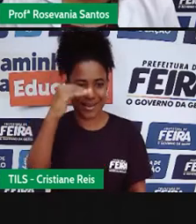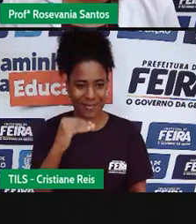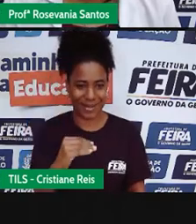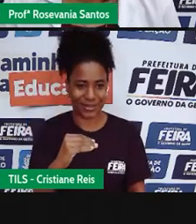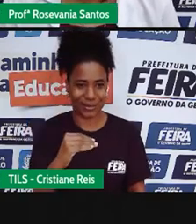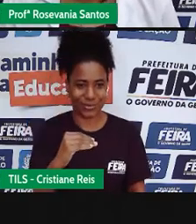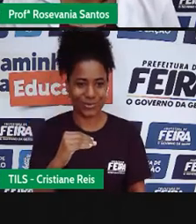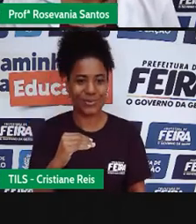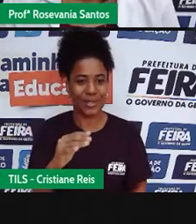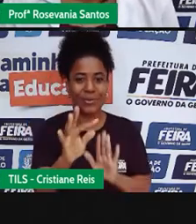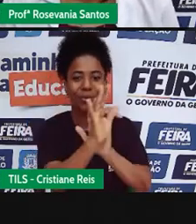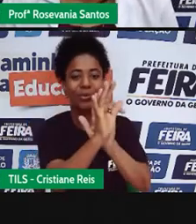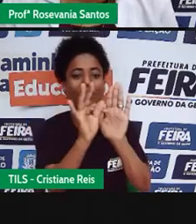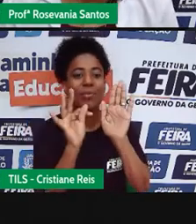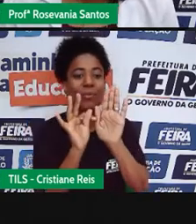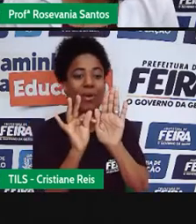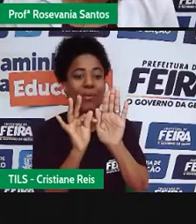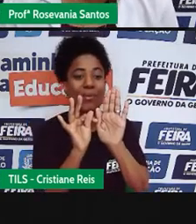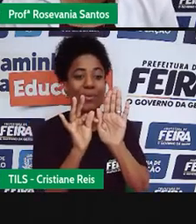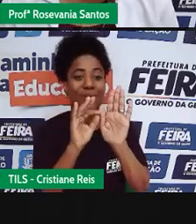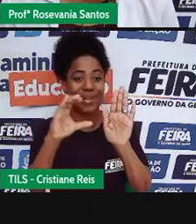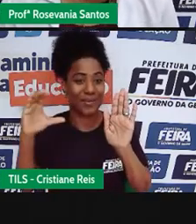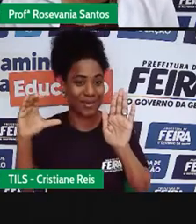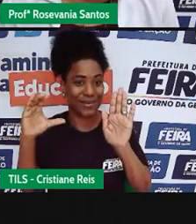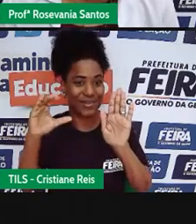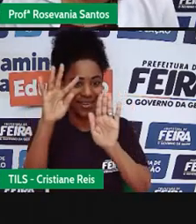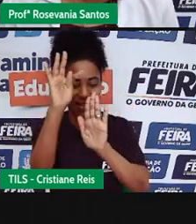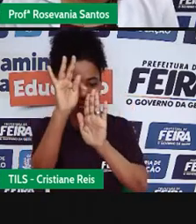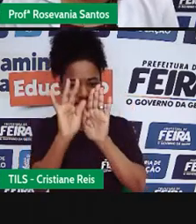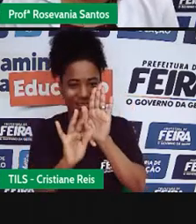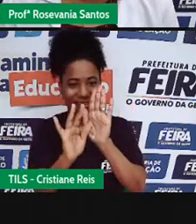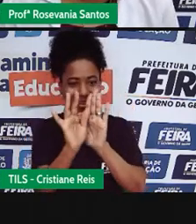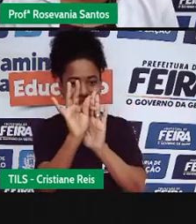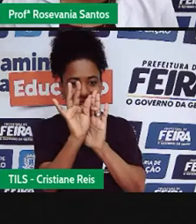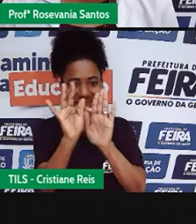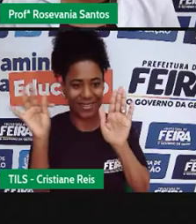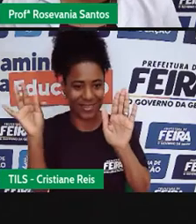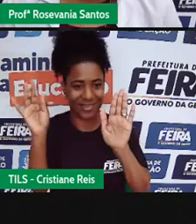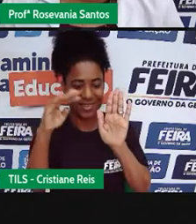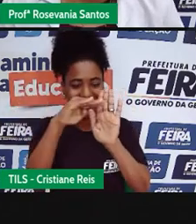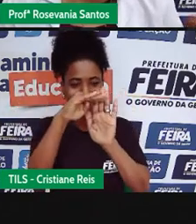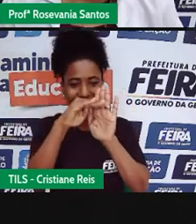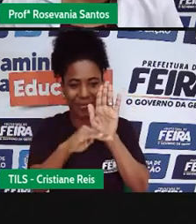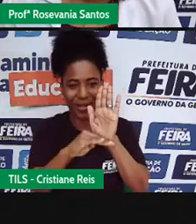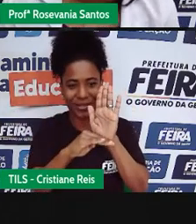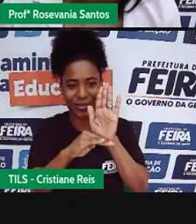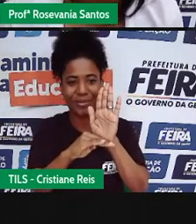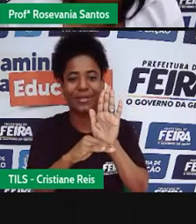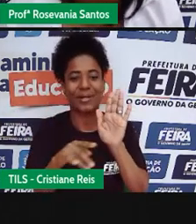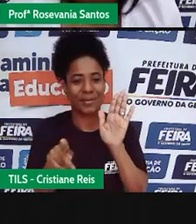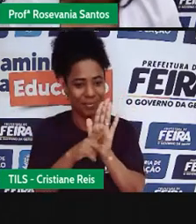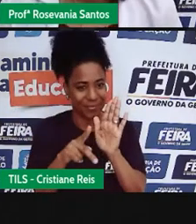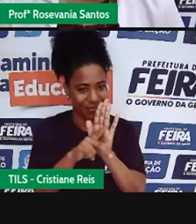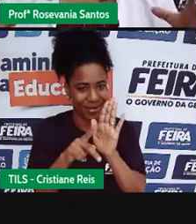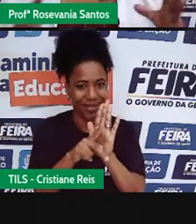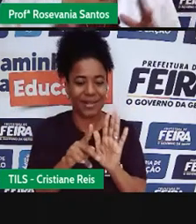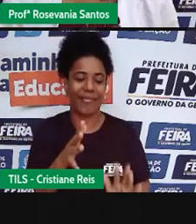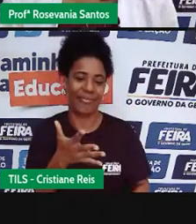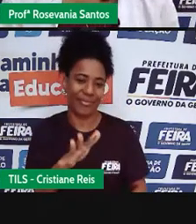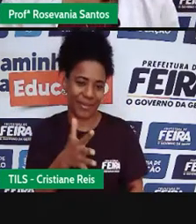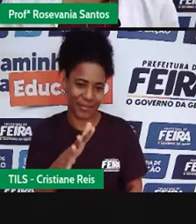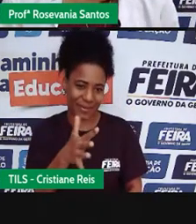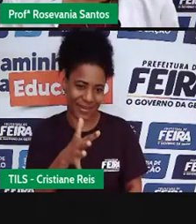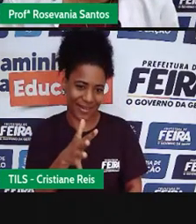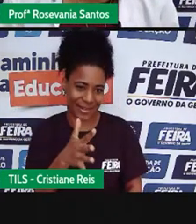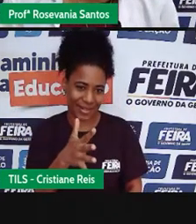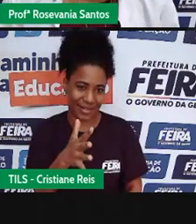do trópico. Qual é o trópico? O trópico de Capricórnio. Então, se ele está abaixo do trópico, ele está na zona temperada. Aí já